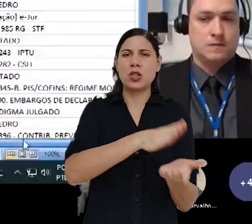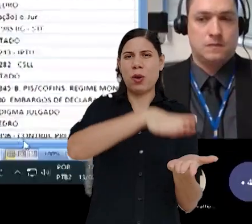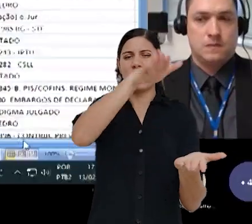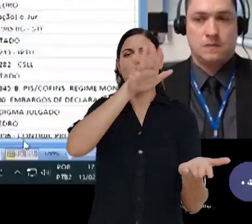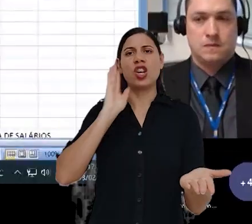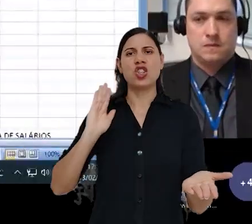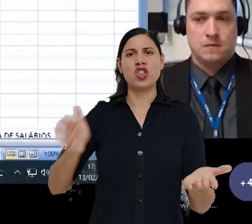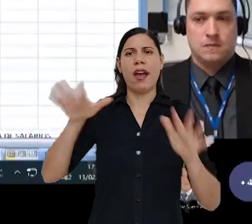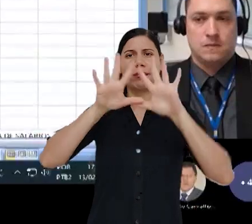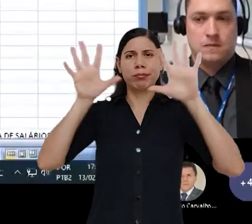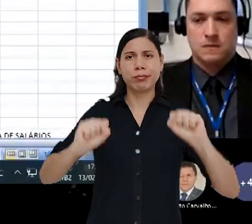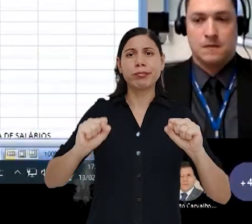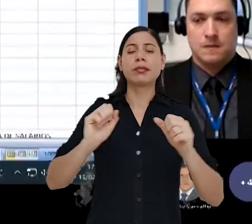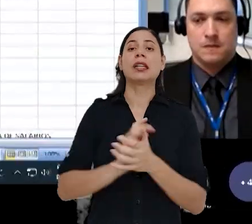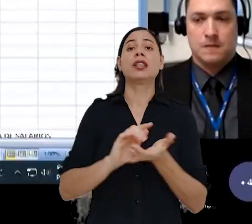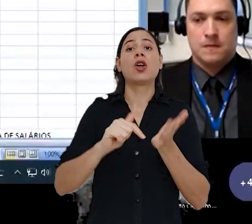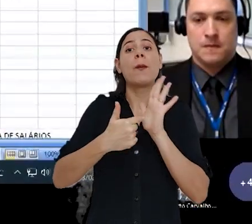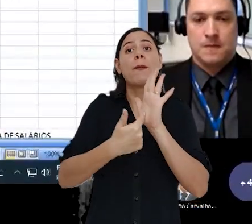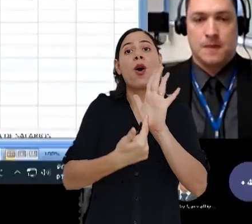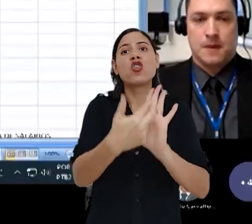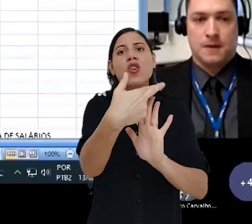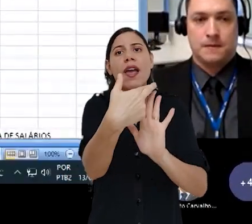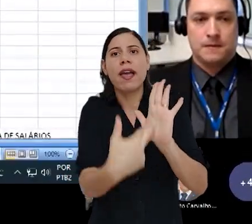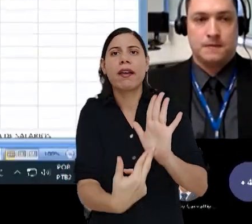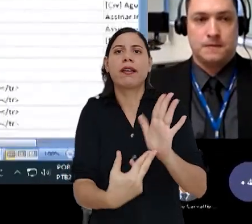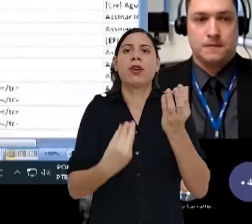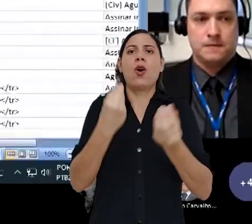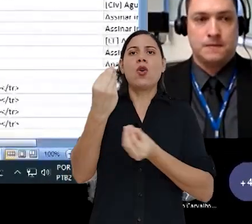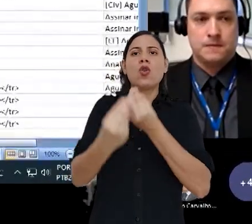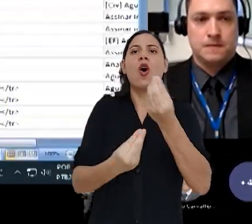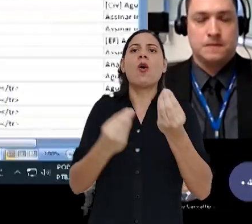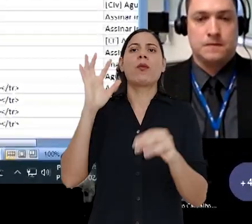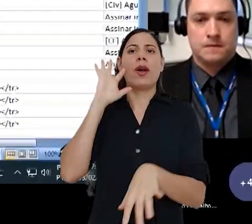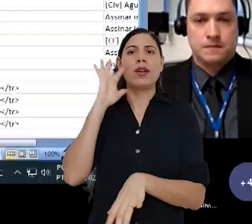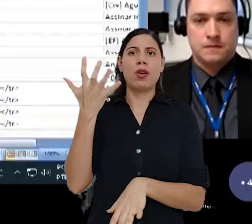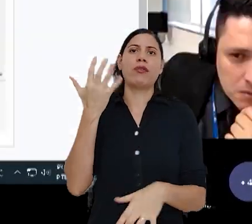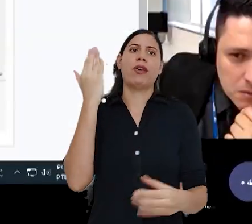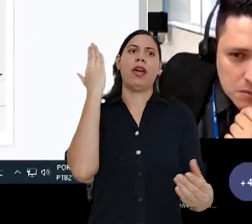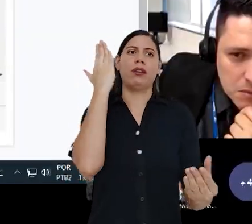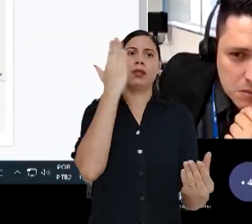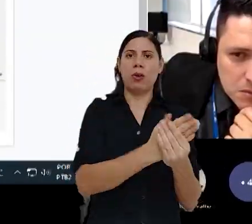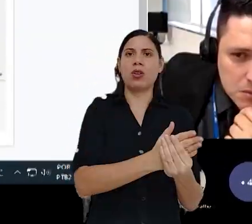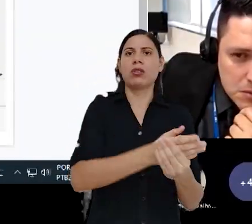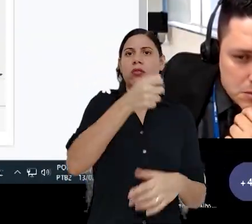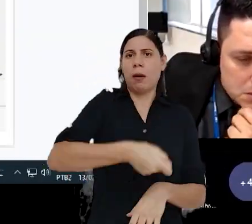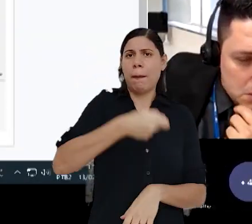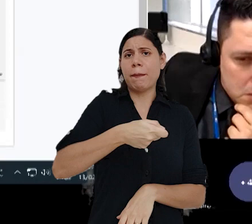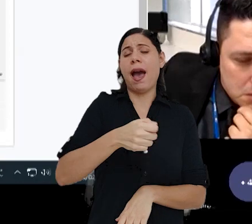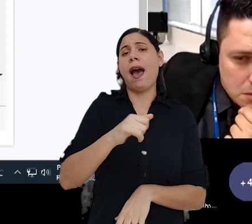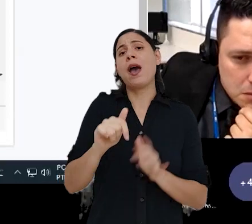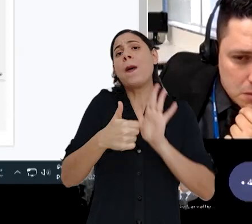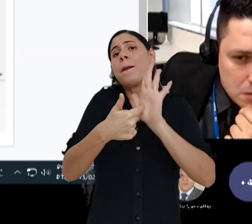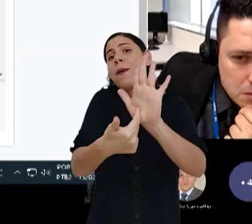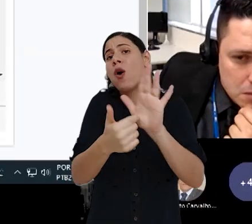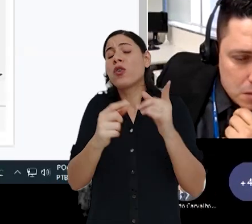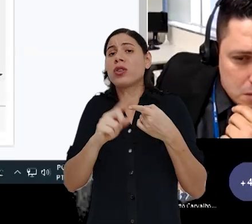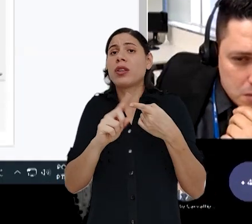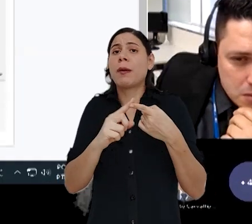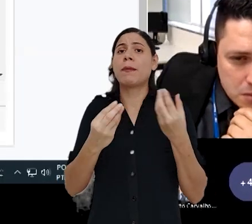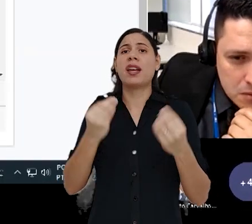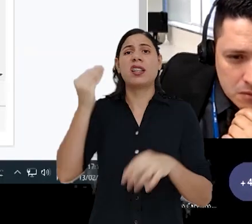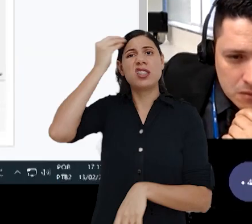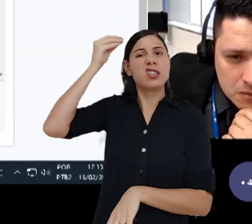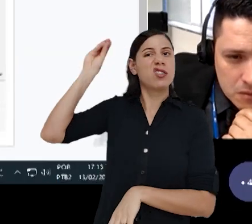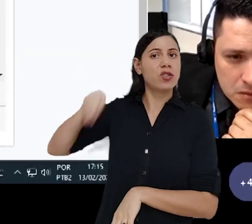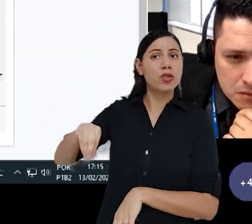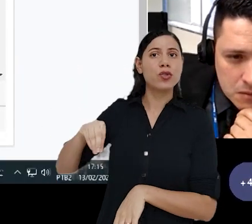no tribunal. A ferramenta gera relatórios que podem resultar na baixa de processos, pois informa, por exemplo, sobre pedidos